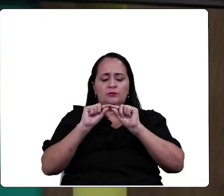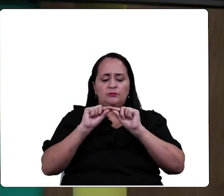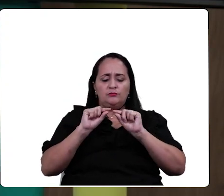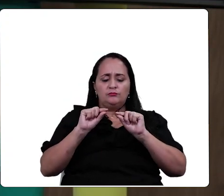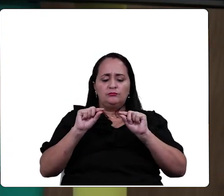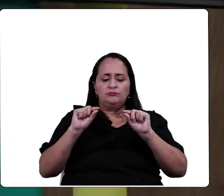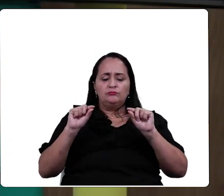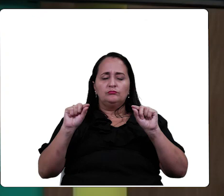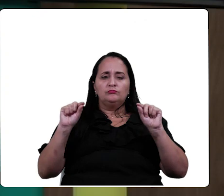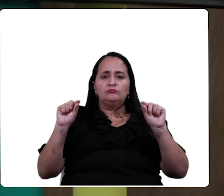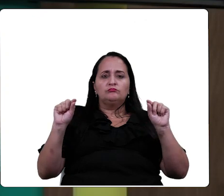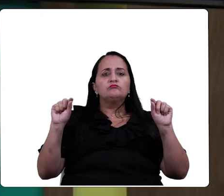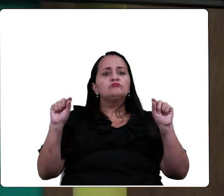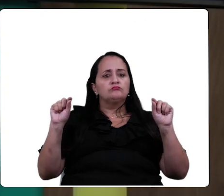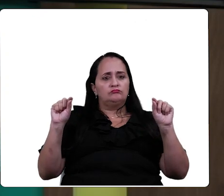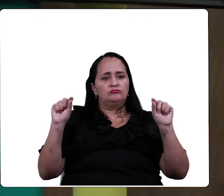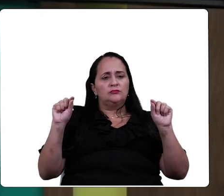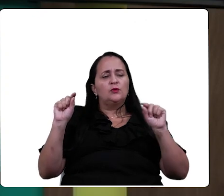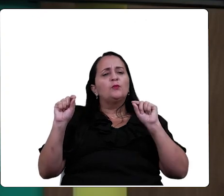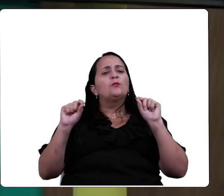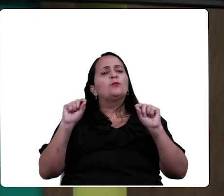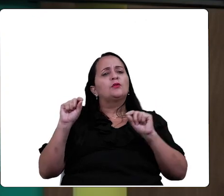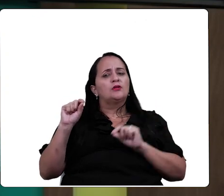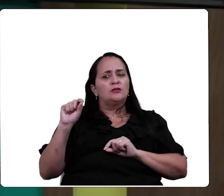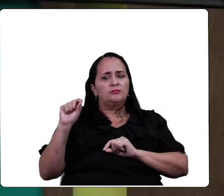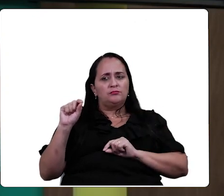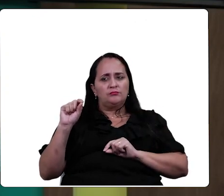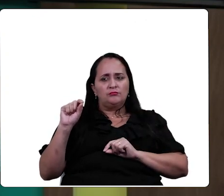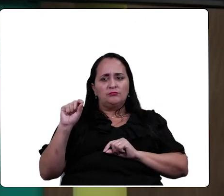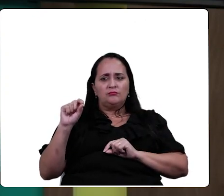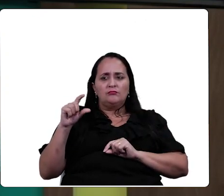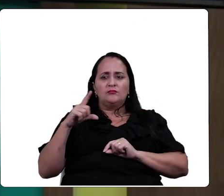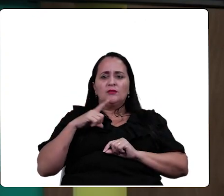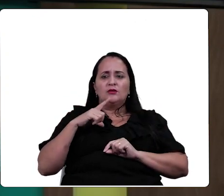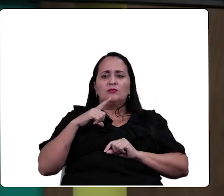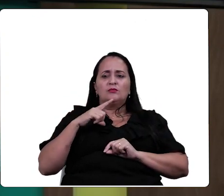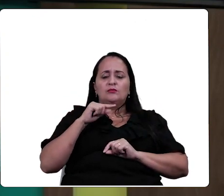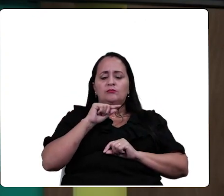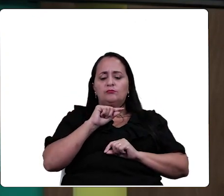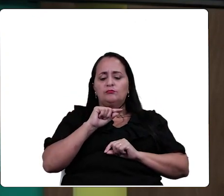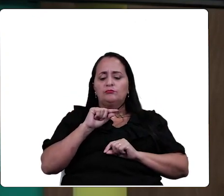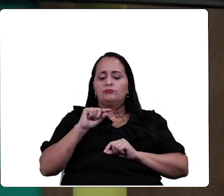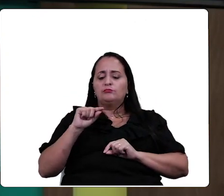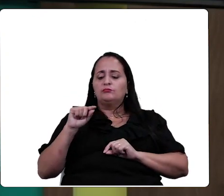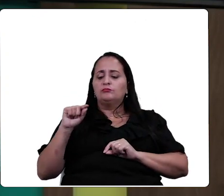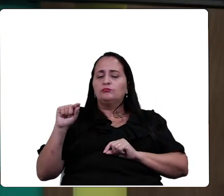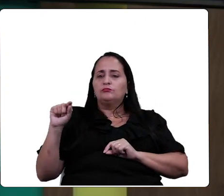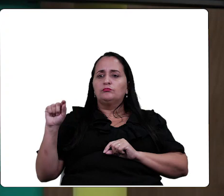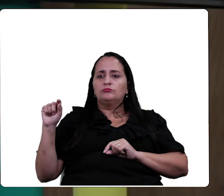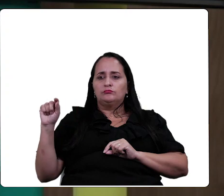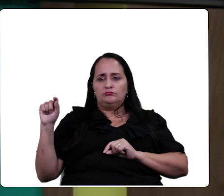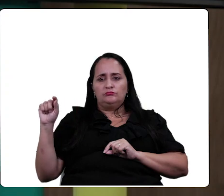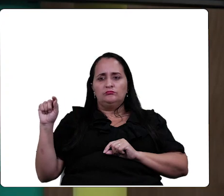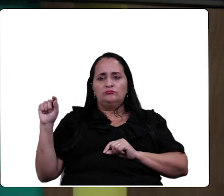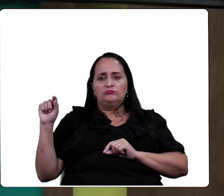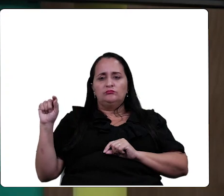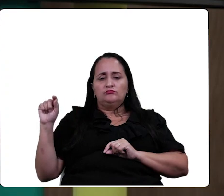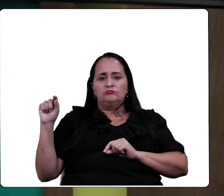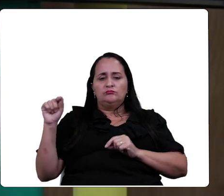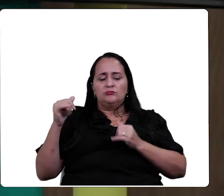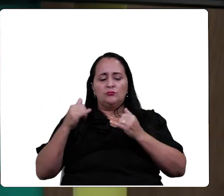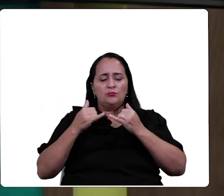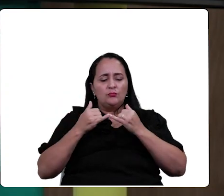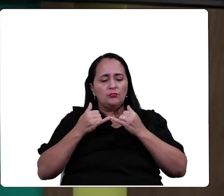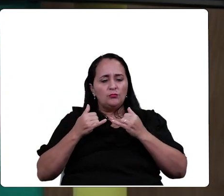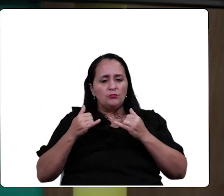sublinhar. O que é sublinhar, Pro? É a gente, passar uma linha, traçar